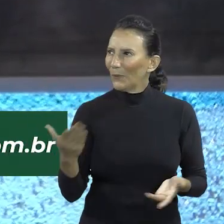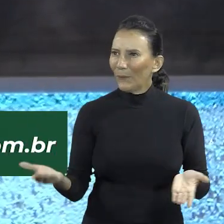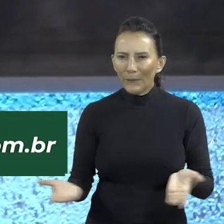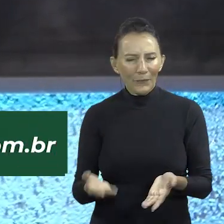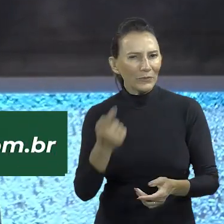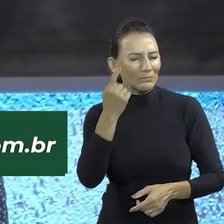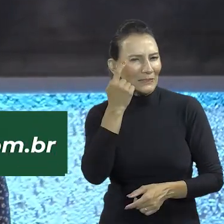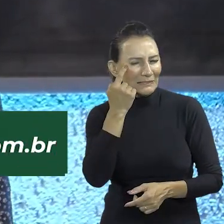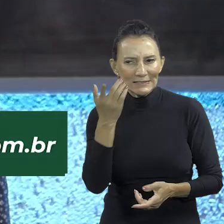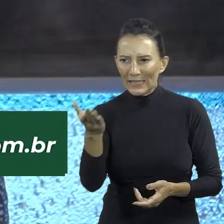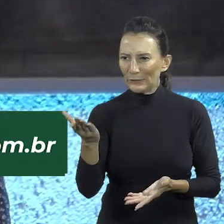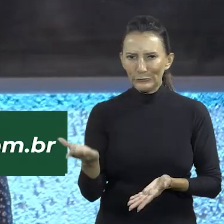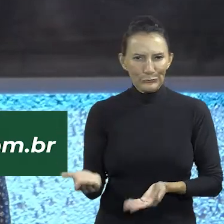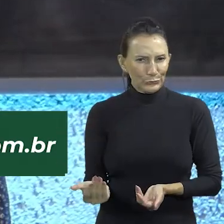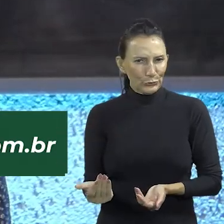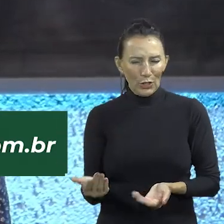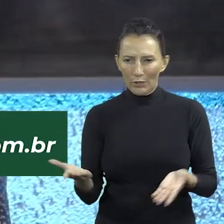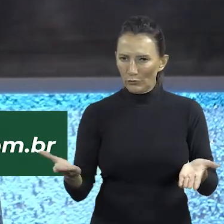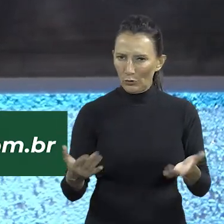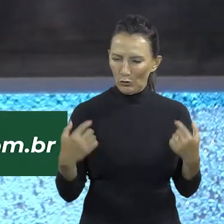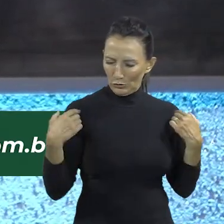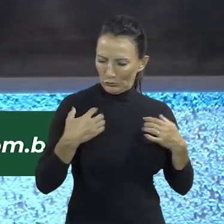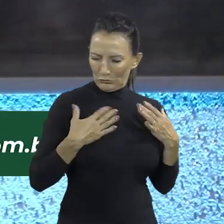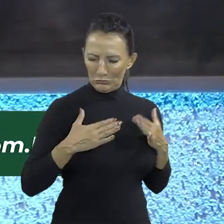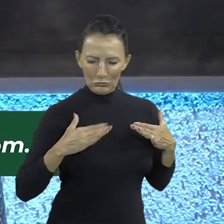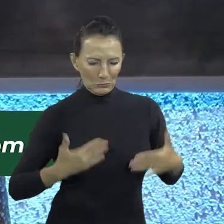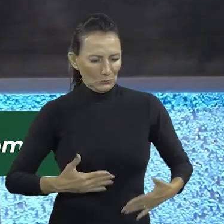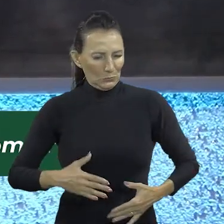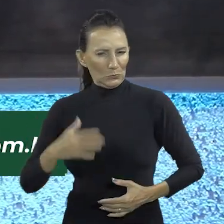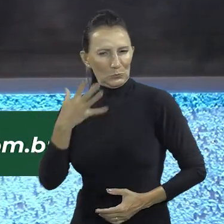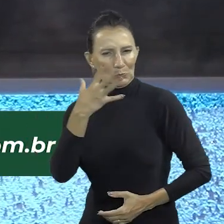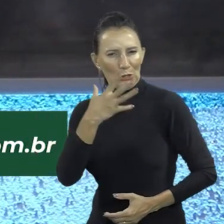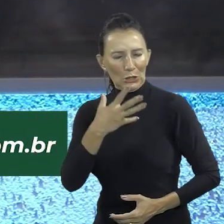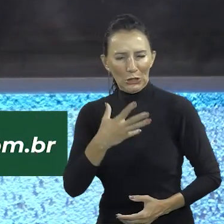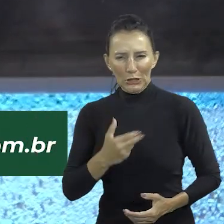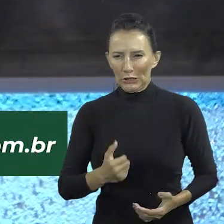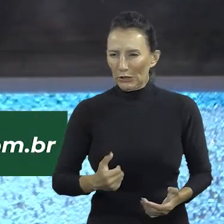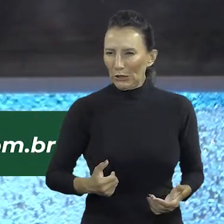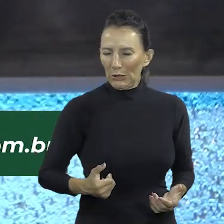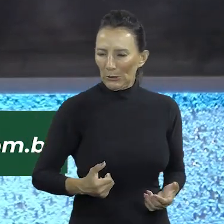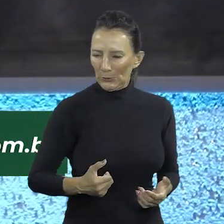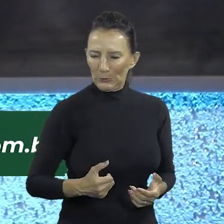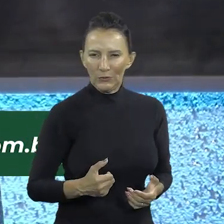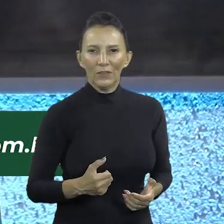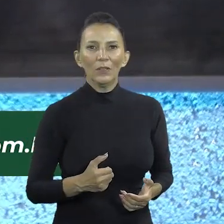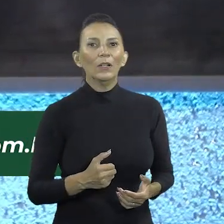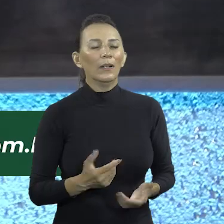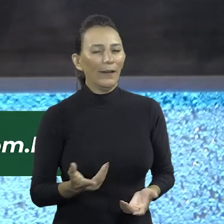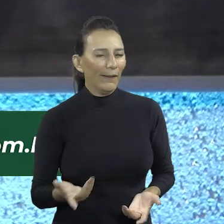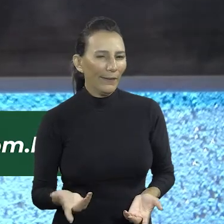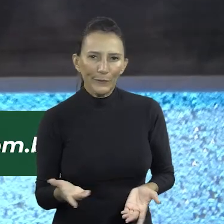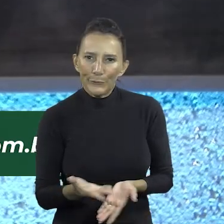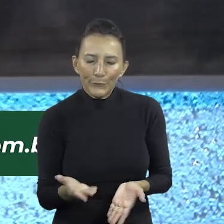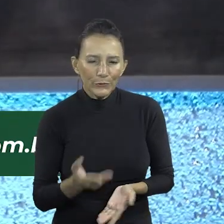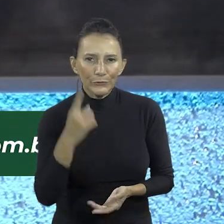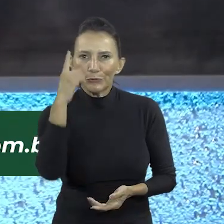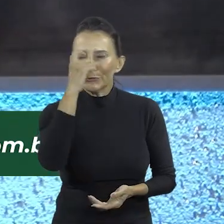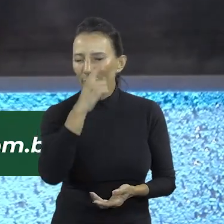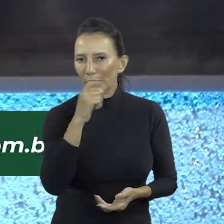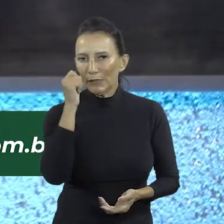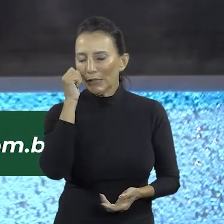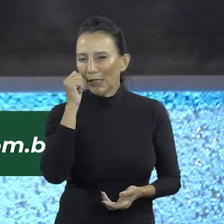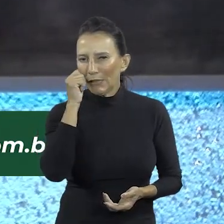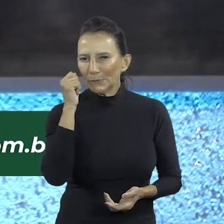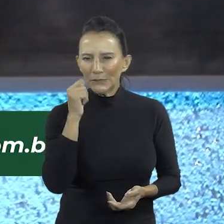hoje, bonitos, arrumados, passam aí. A tentação, as garotas estão muito fáceis, né?